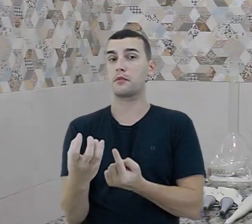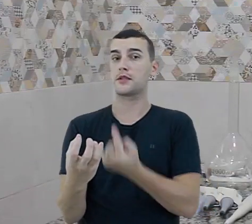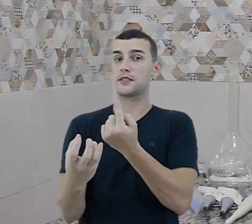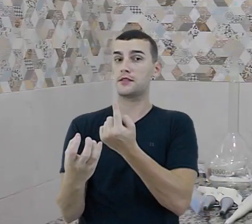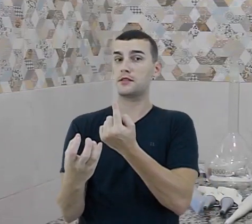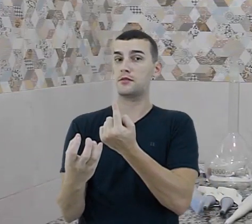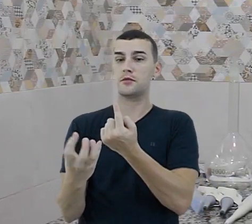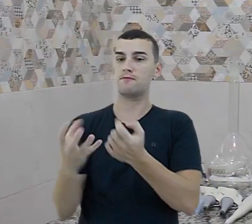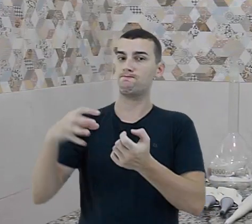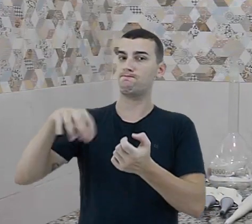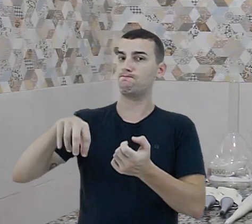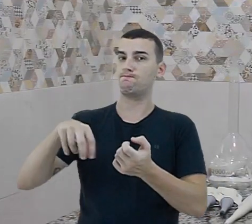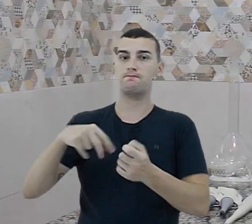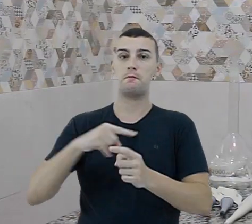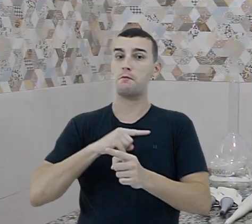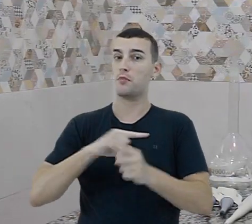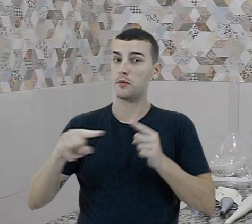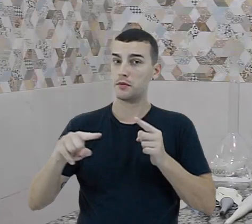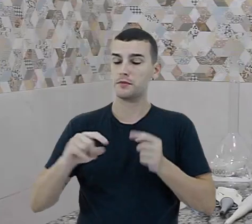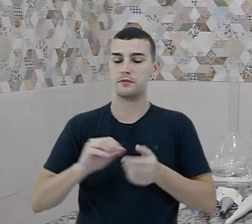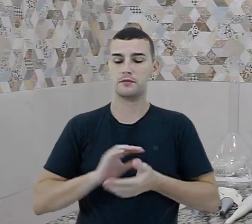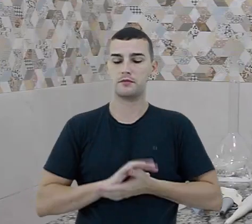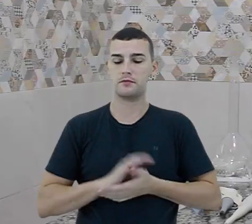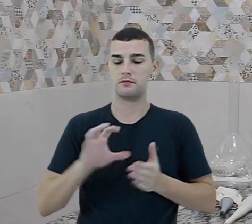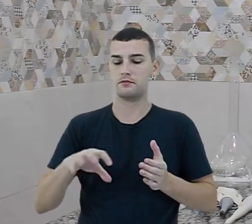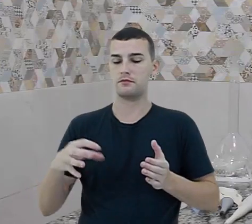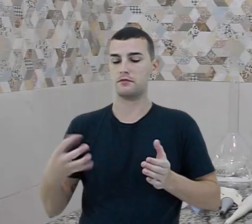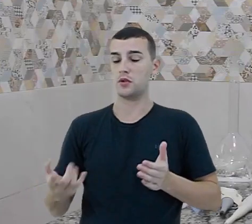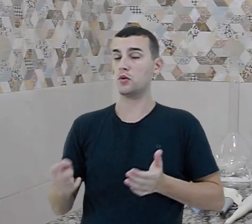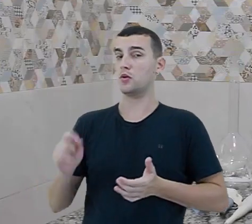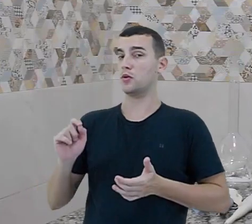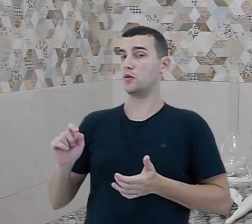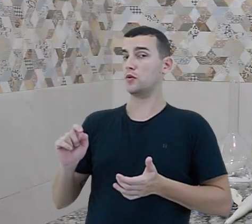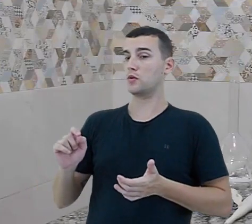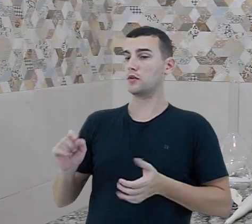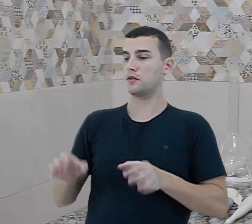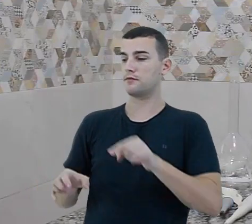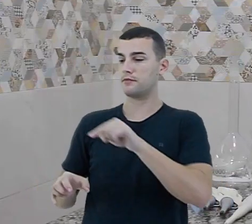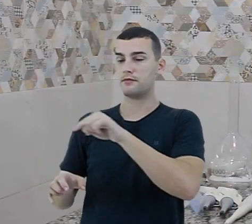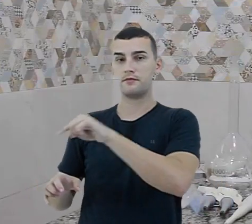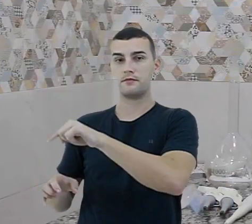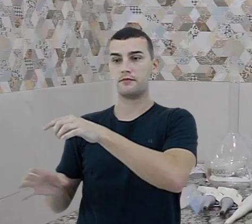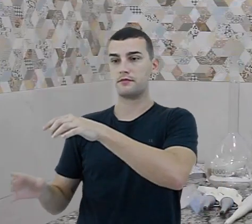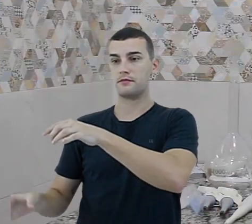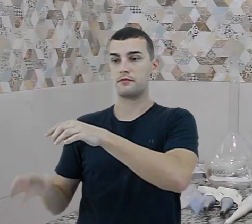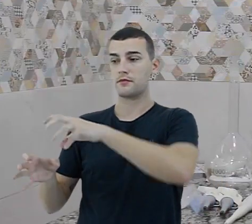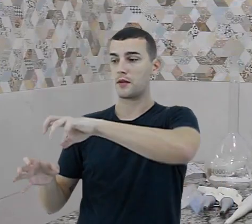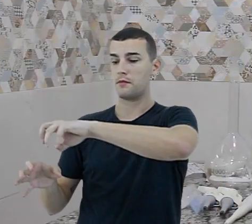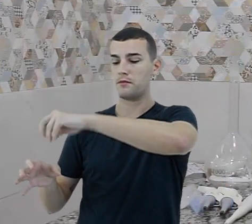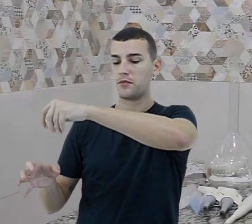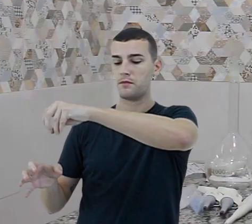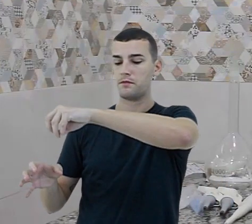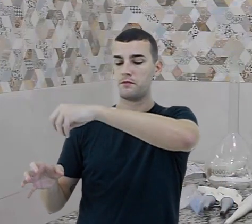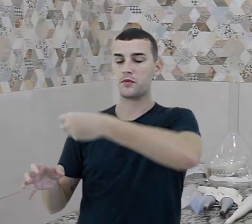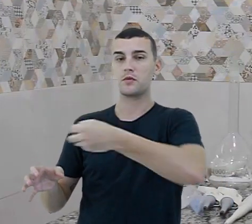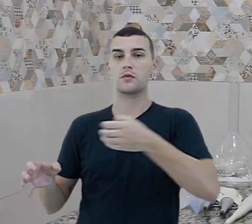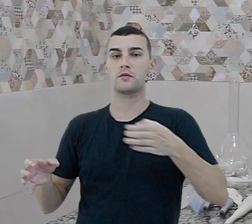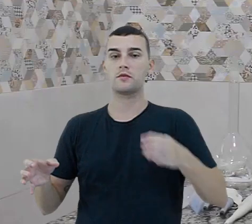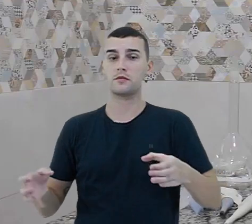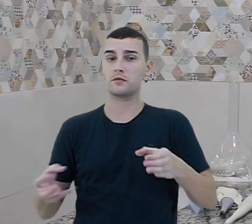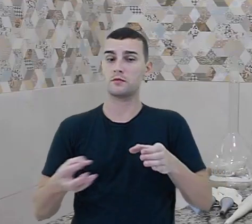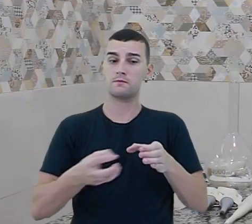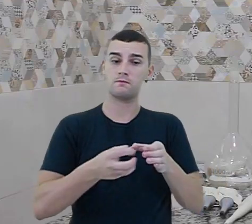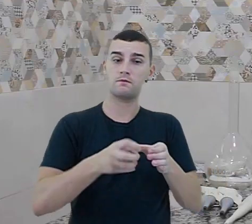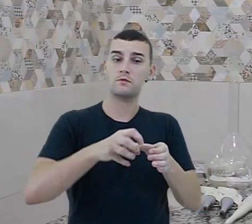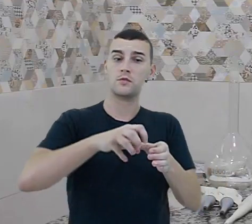coloco a rosca com a boca voltada para cima. E aí o que eu faço? Venho, coloco a